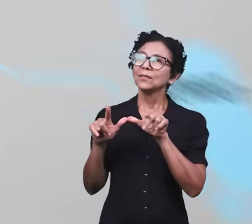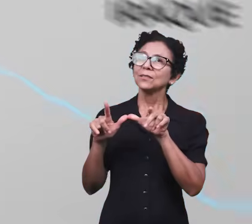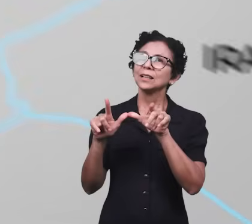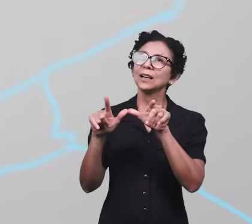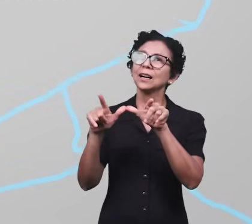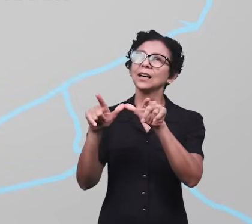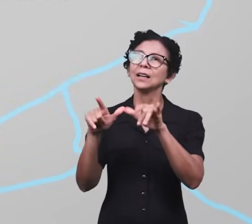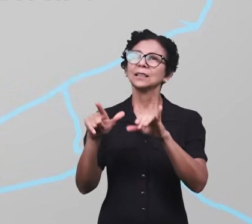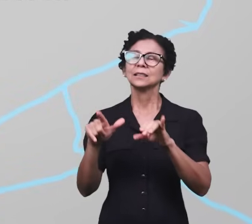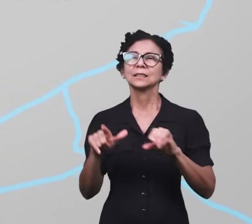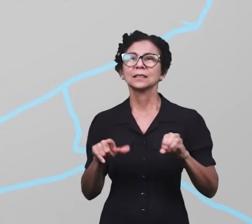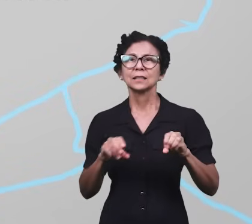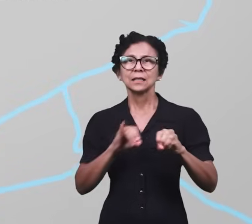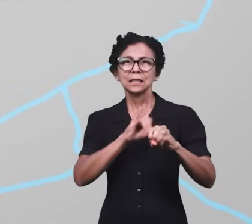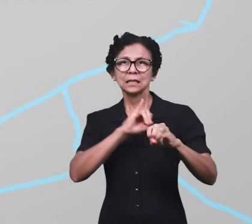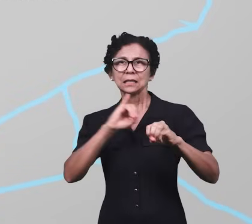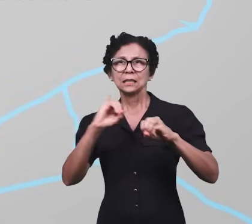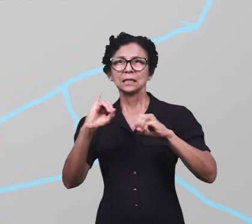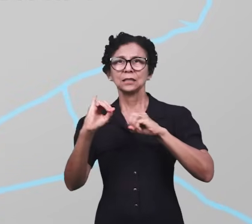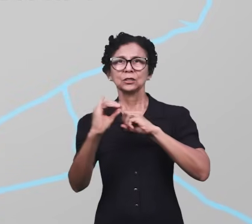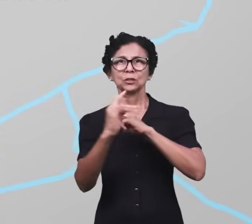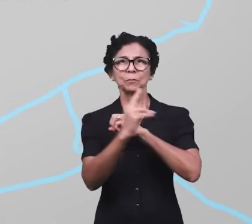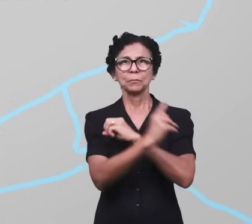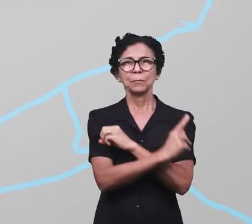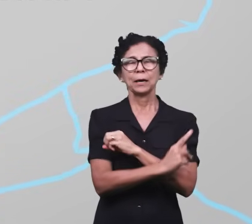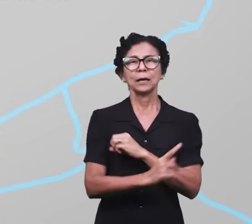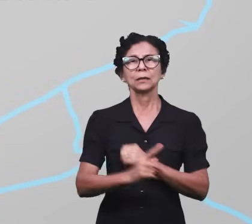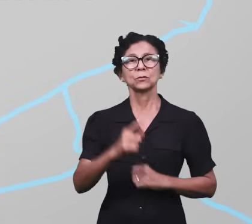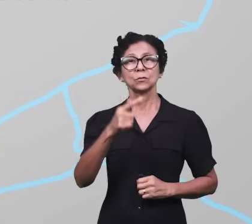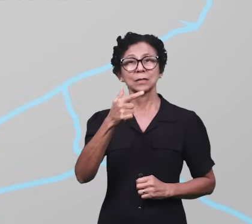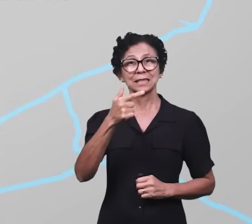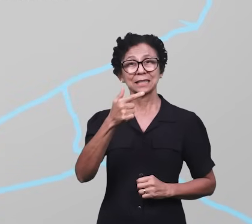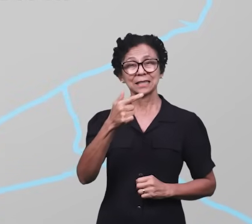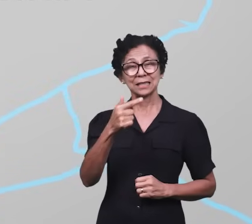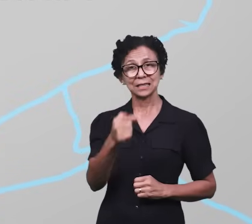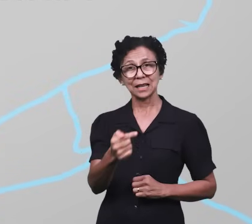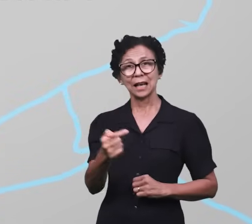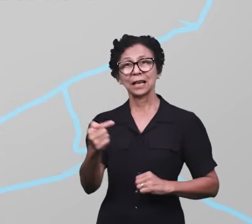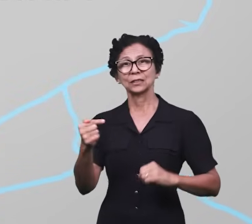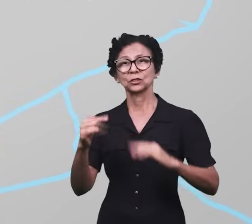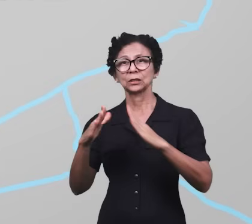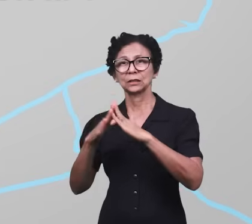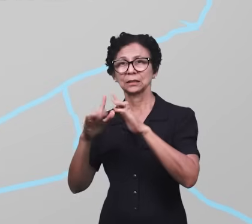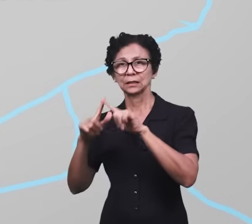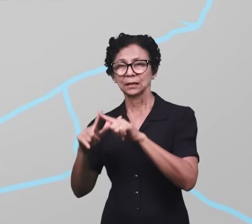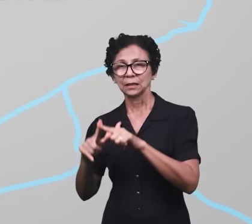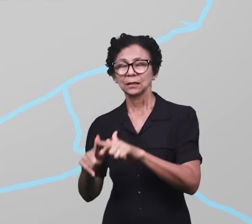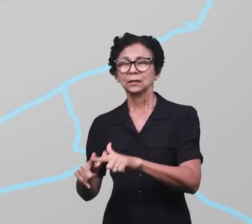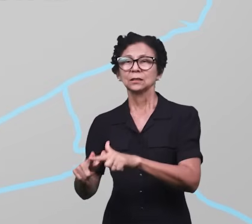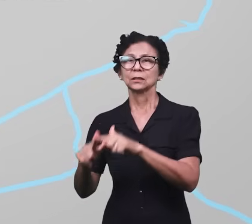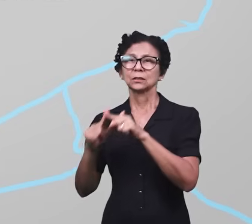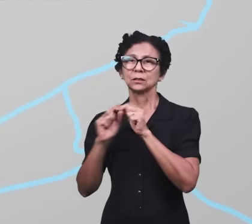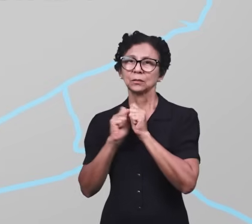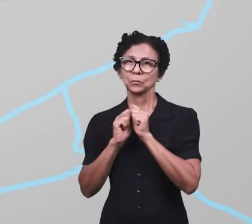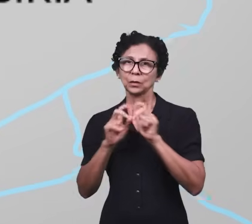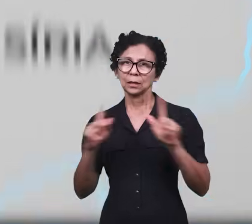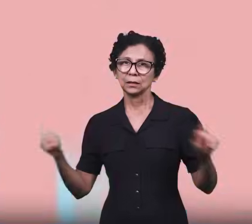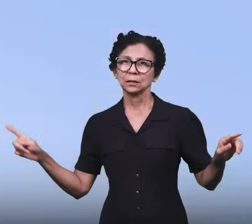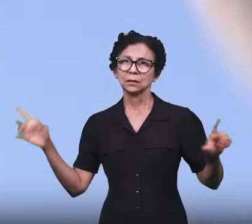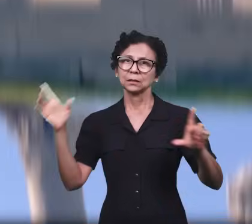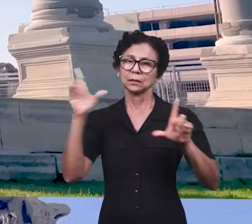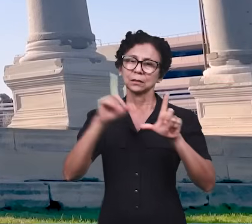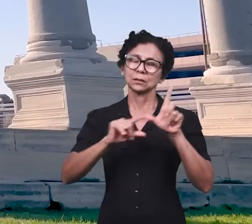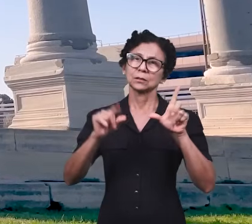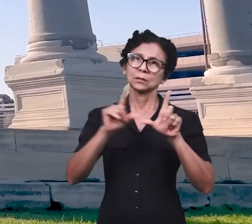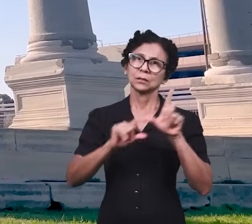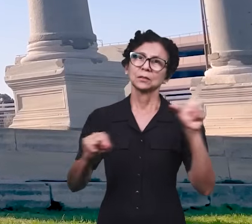Pátimos, lá na Grécia, passando pelas 7 igrejas do Apocalipse na Turquia. Através das mídias eletrônicas da